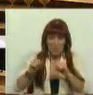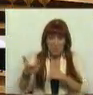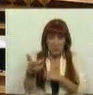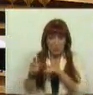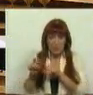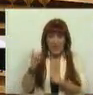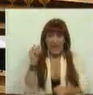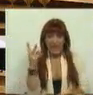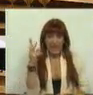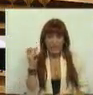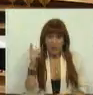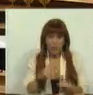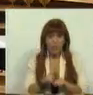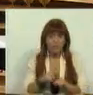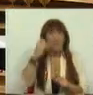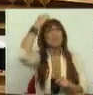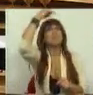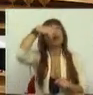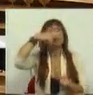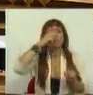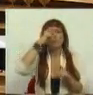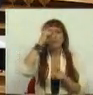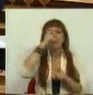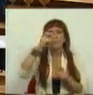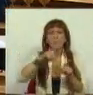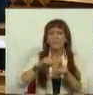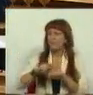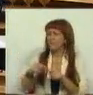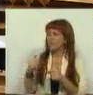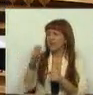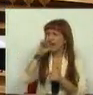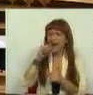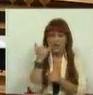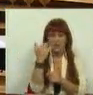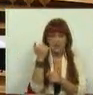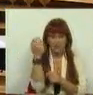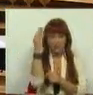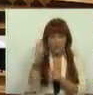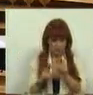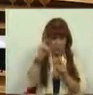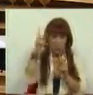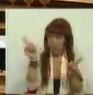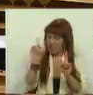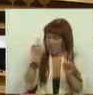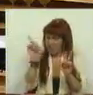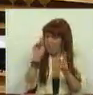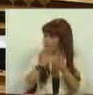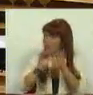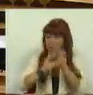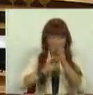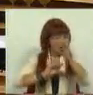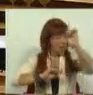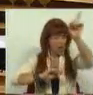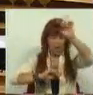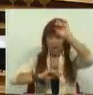que o IVA para a eletricidade e para o gás tinha que ser a 23%. Não estava, não. Estava escrito que